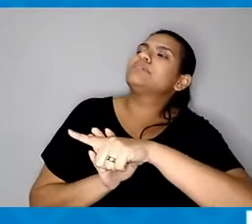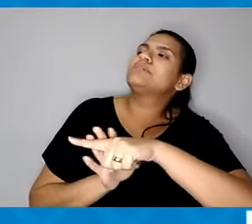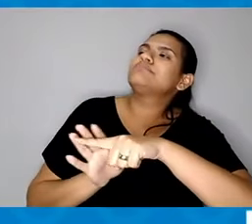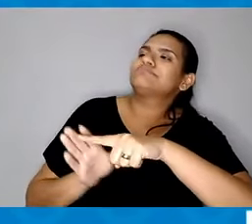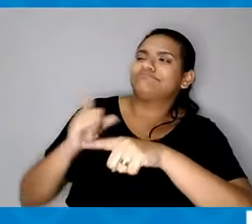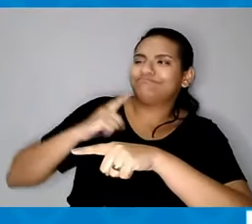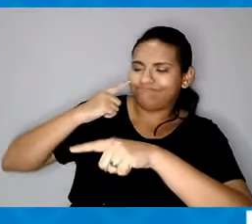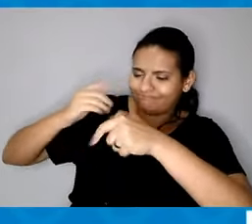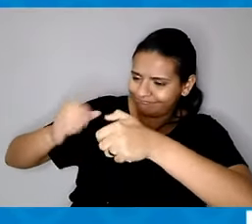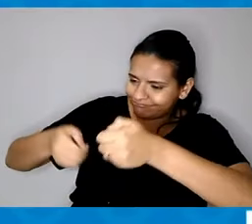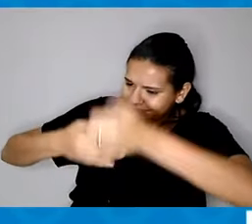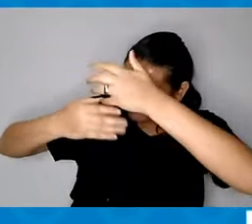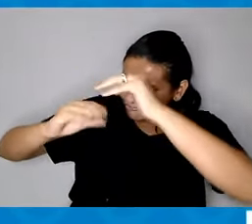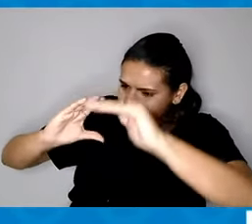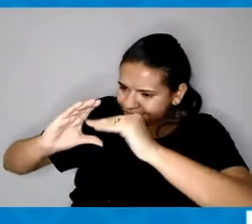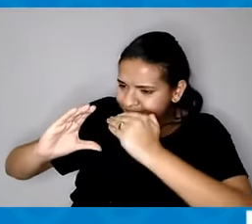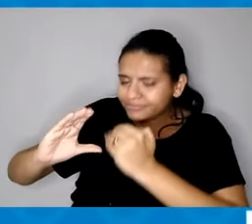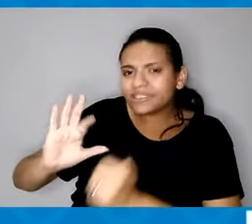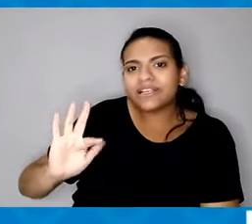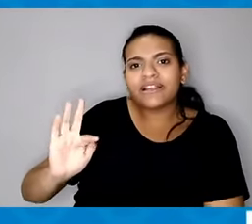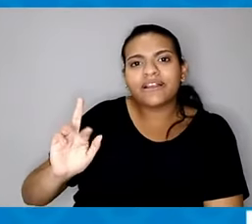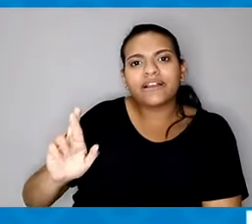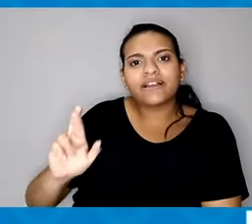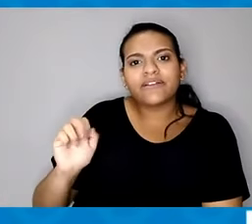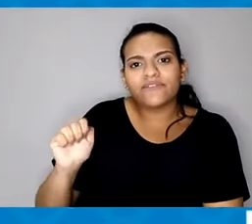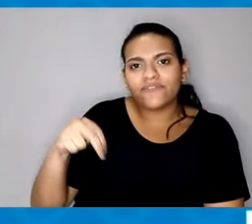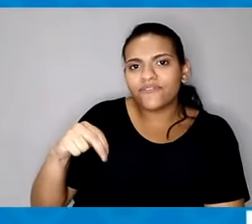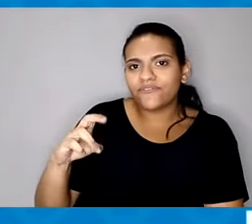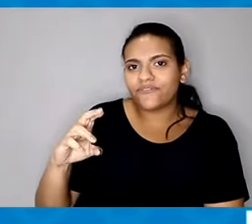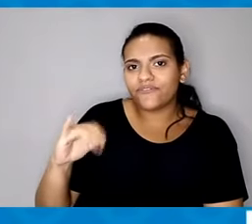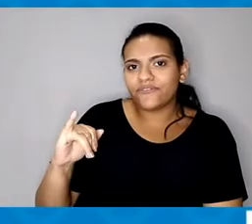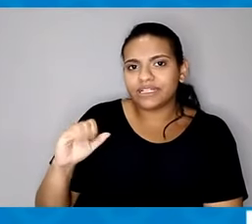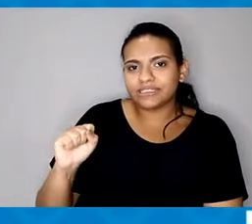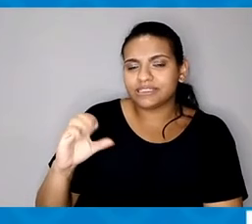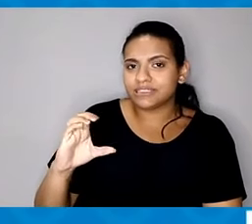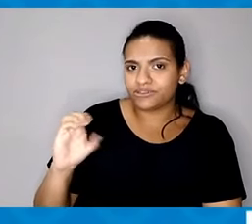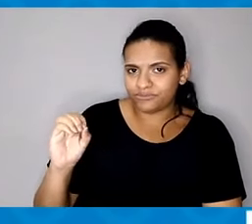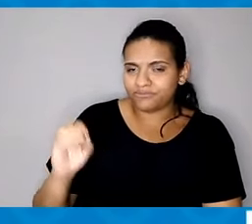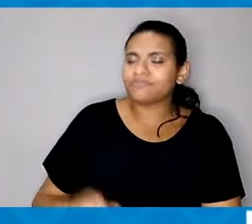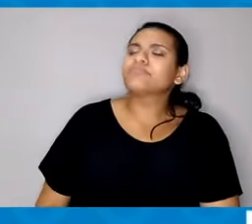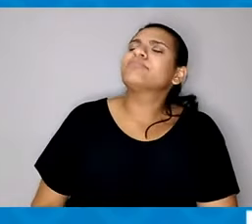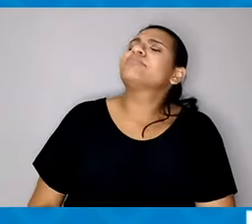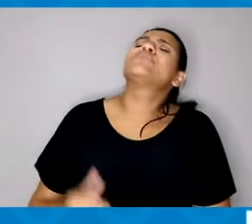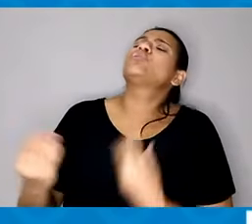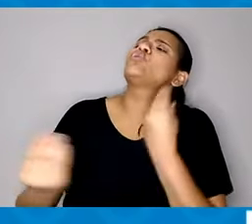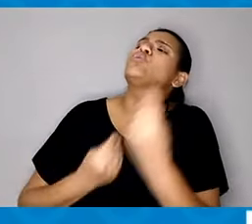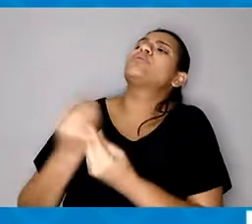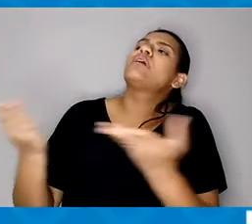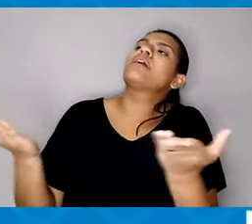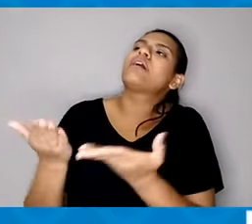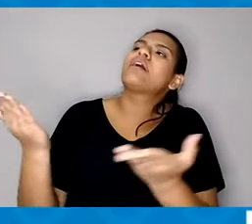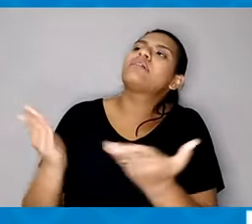que é do Francisco Santos, é como fazer maker à distância. Eu acho que é um pouco do momento, né?